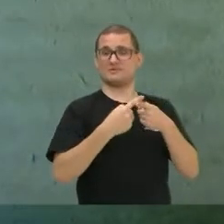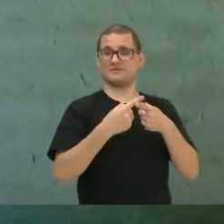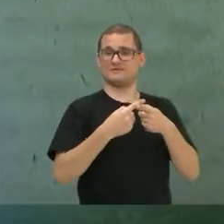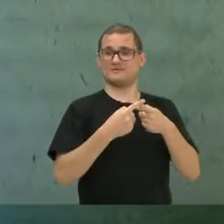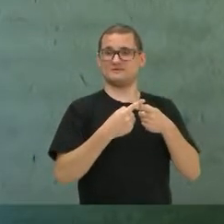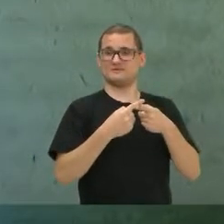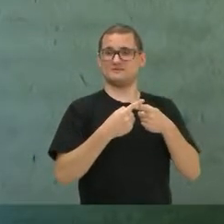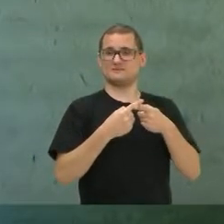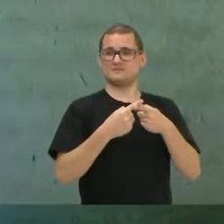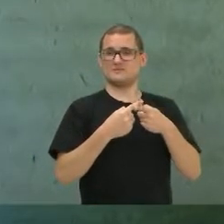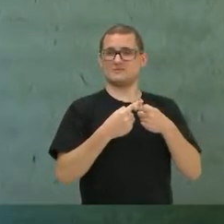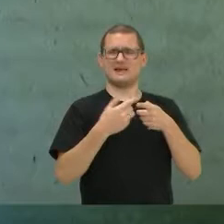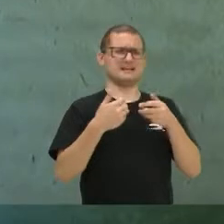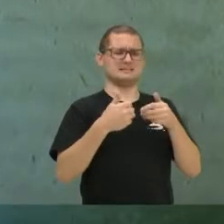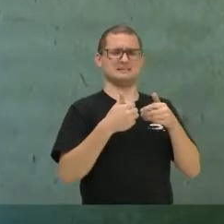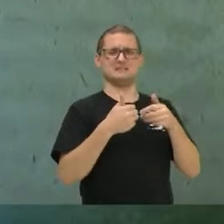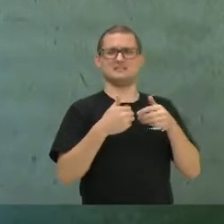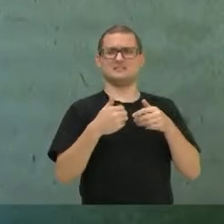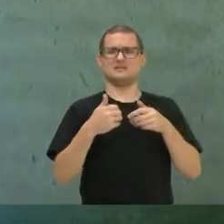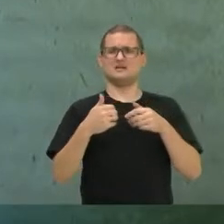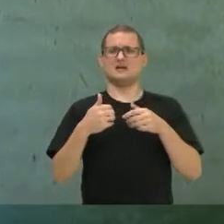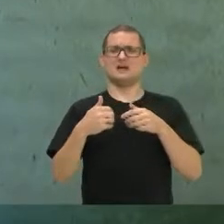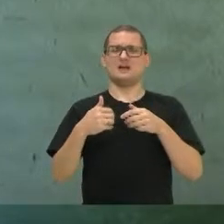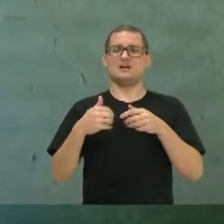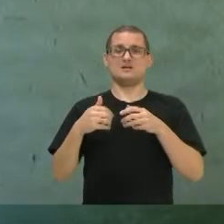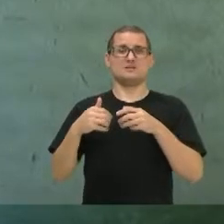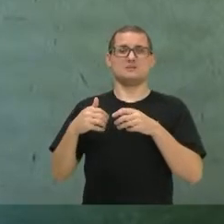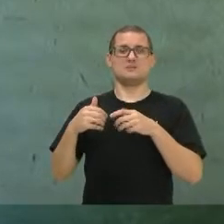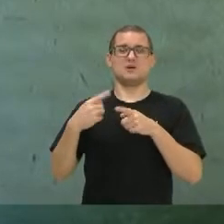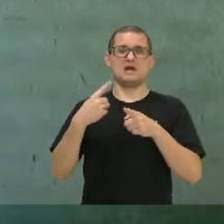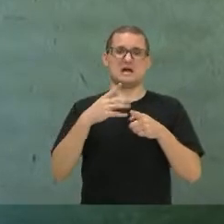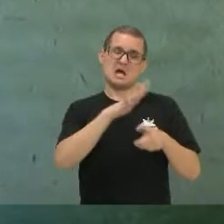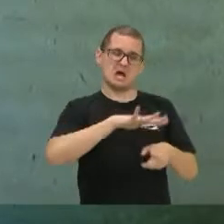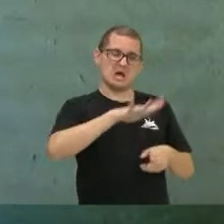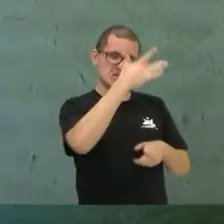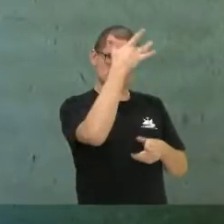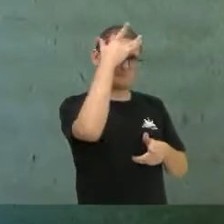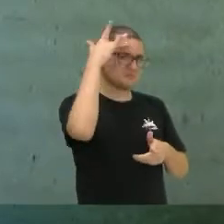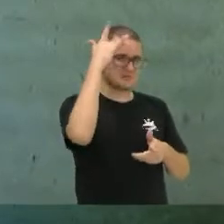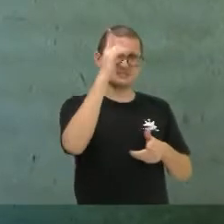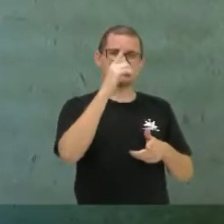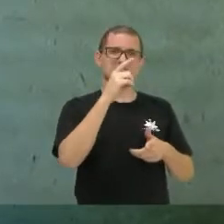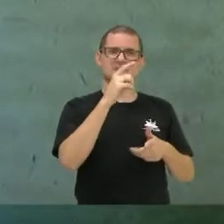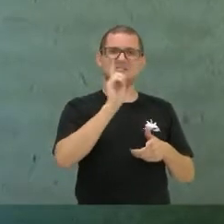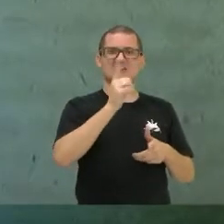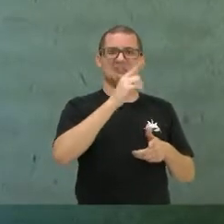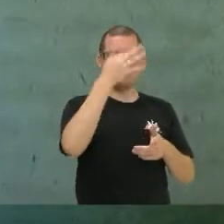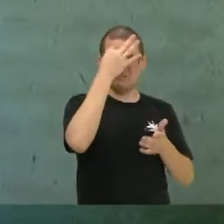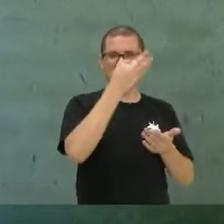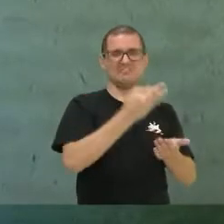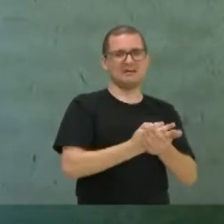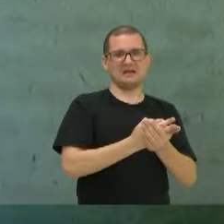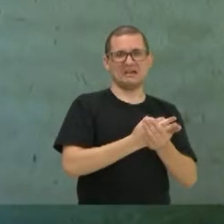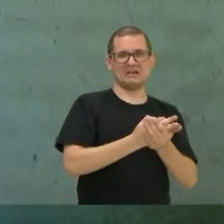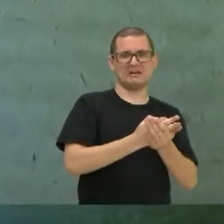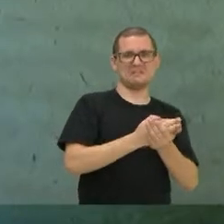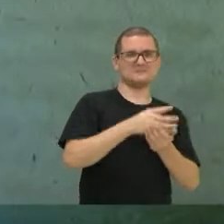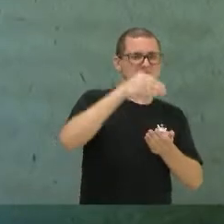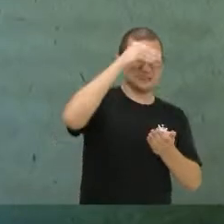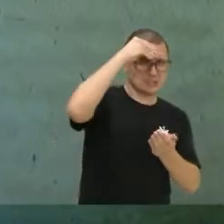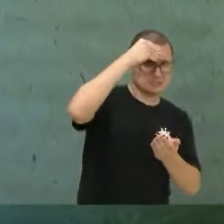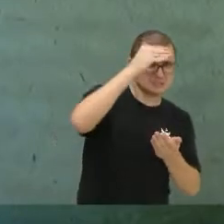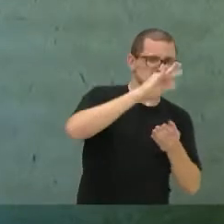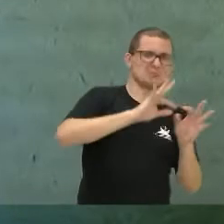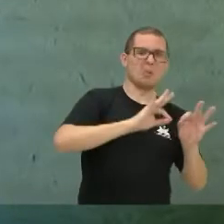ponha para fora não messas pois ele foi entregue às nações o que durante